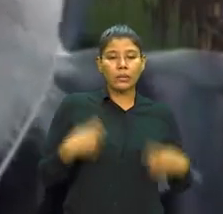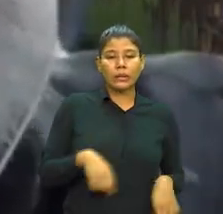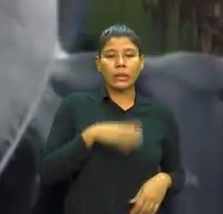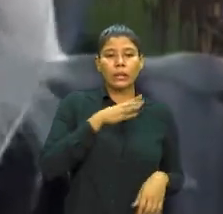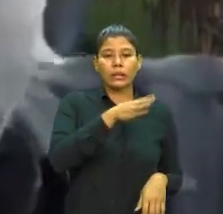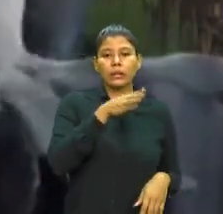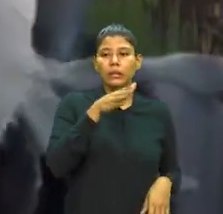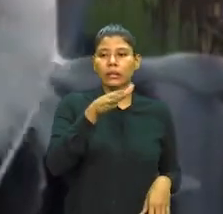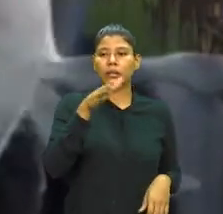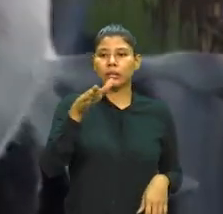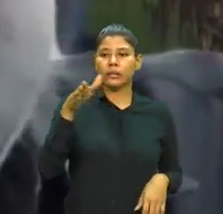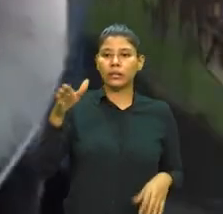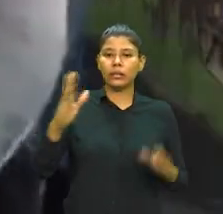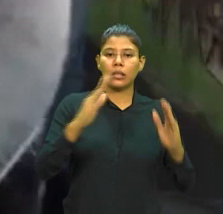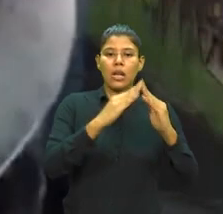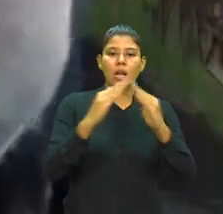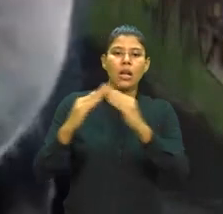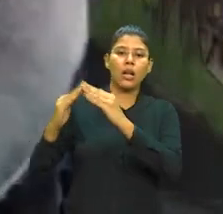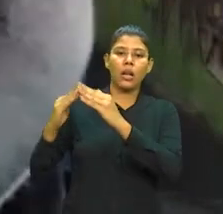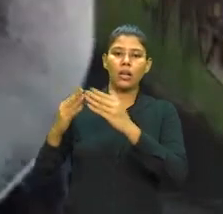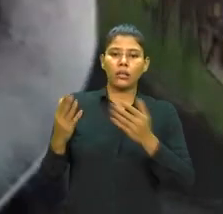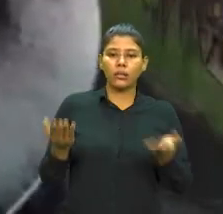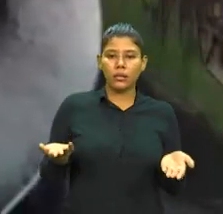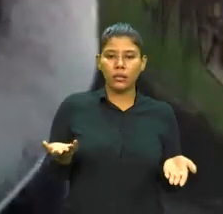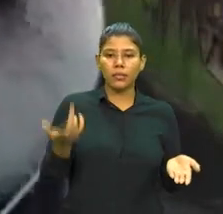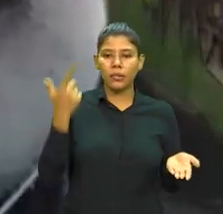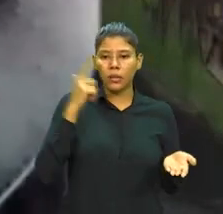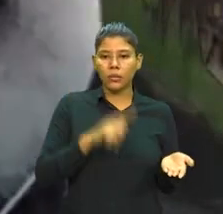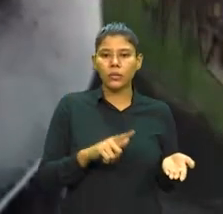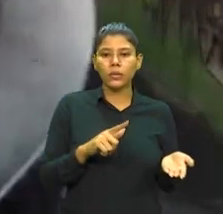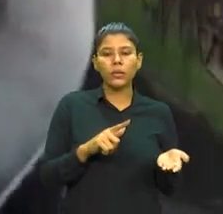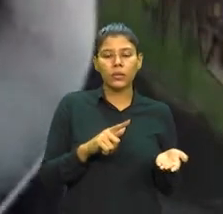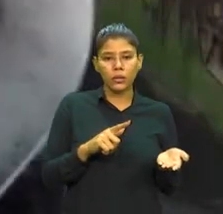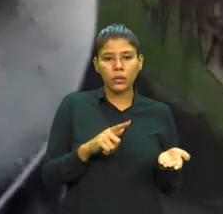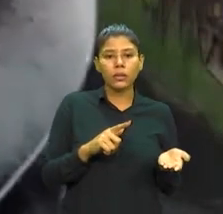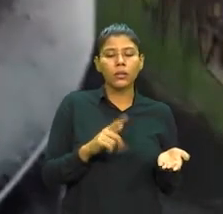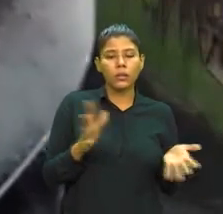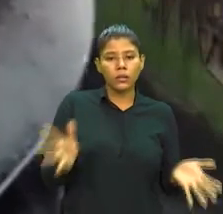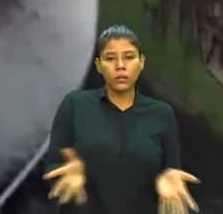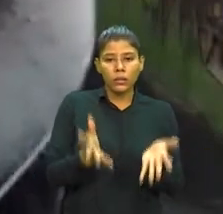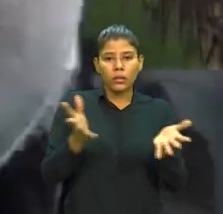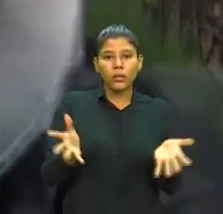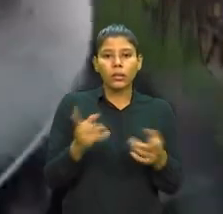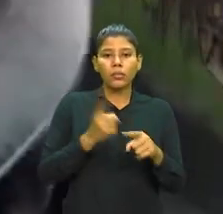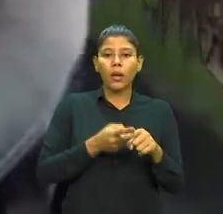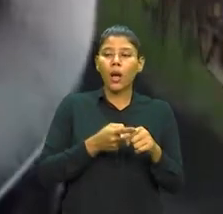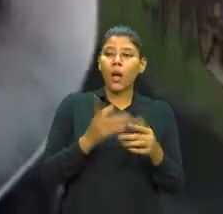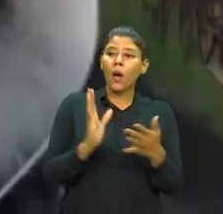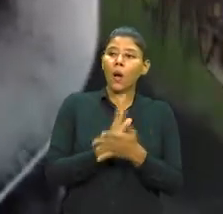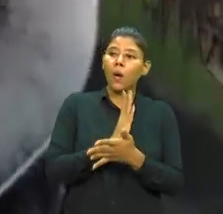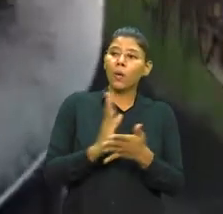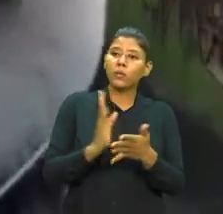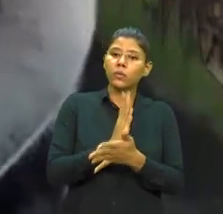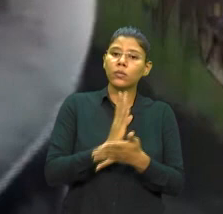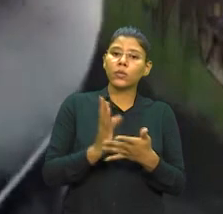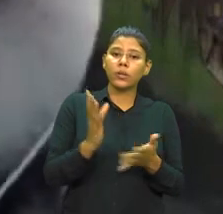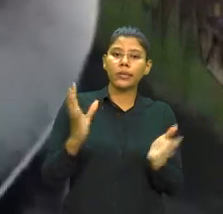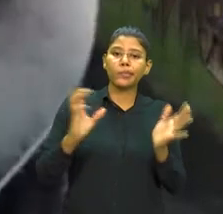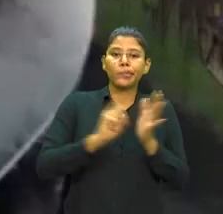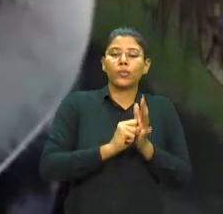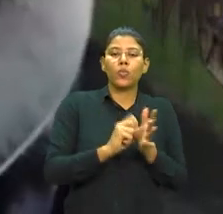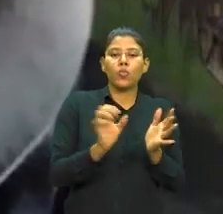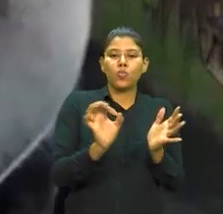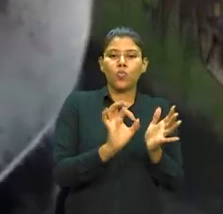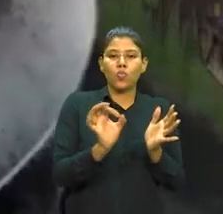essas crianças e adolescentes que durante a pandemia faltaram as atividades remotas ou que não se matricularam Então aí